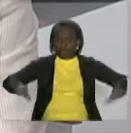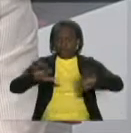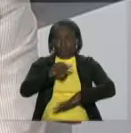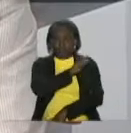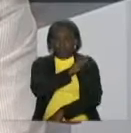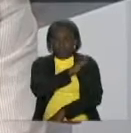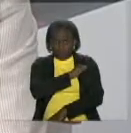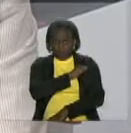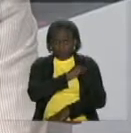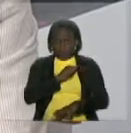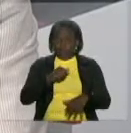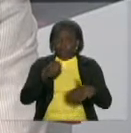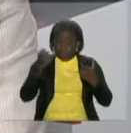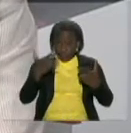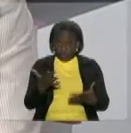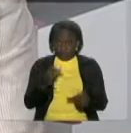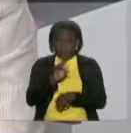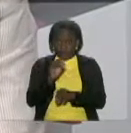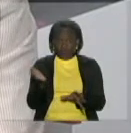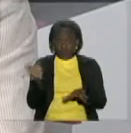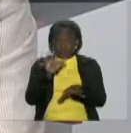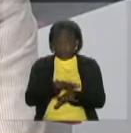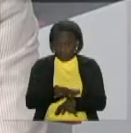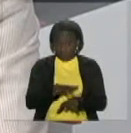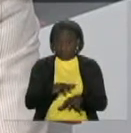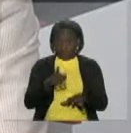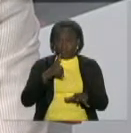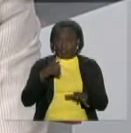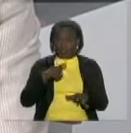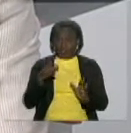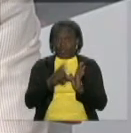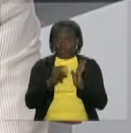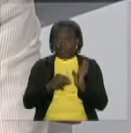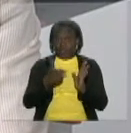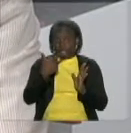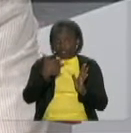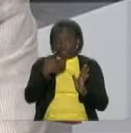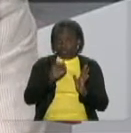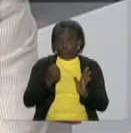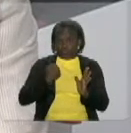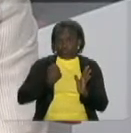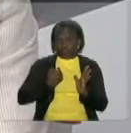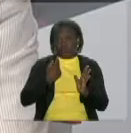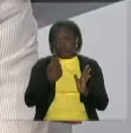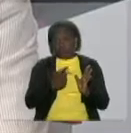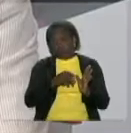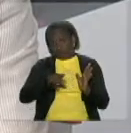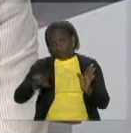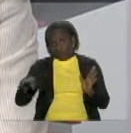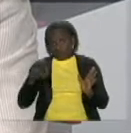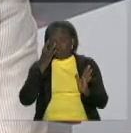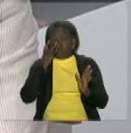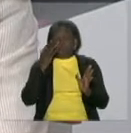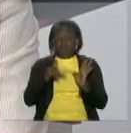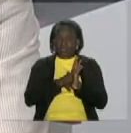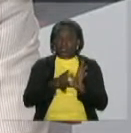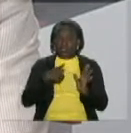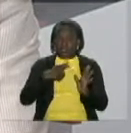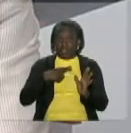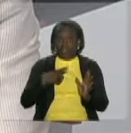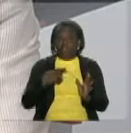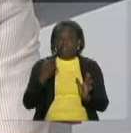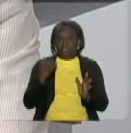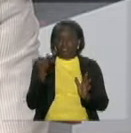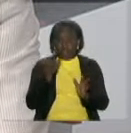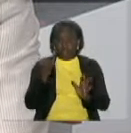abarcar todos os alunos. Na verdade, quando a gente fala de educação inclusiva, e lá no artigo 28, por exemplo, nos incisos e outros artigos da lei, que